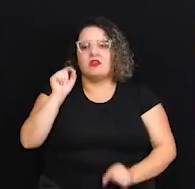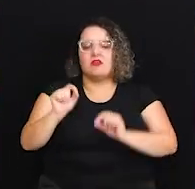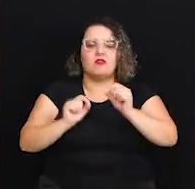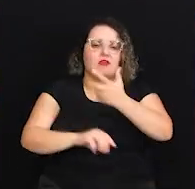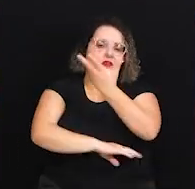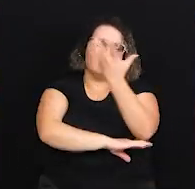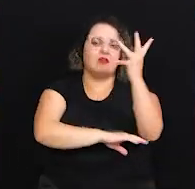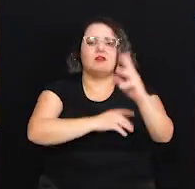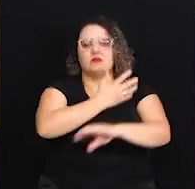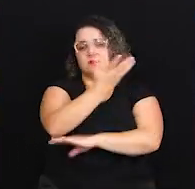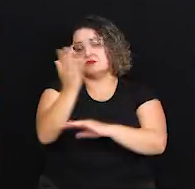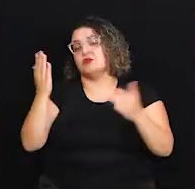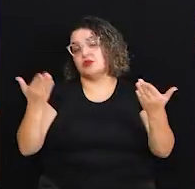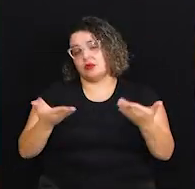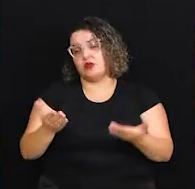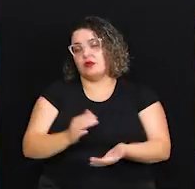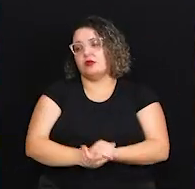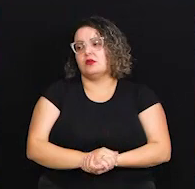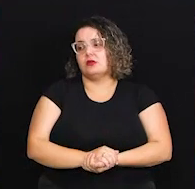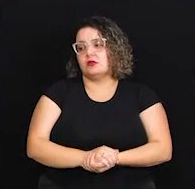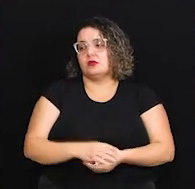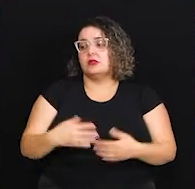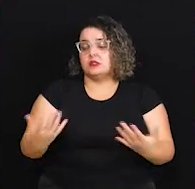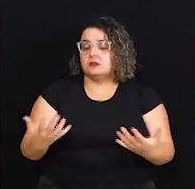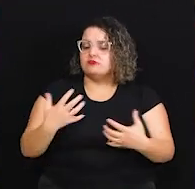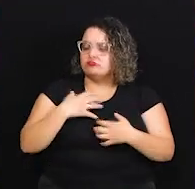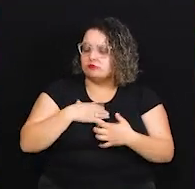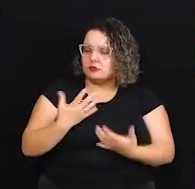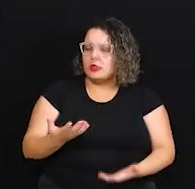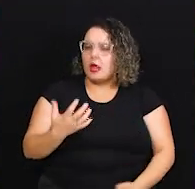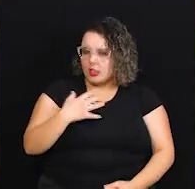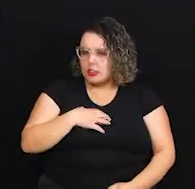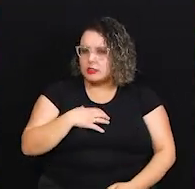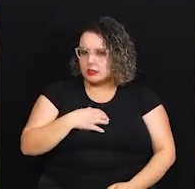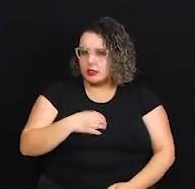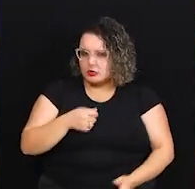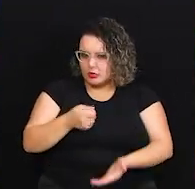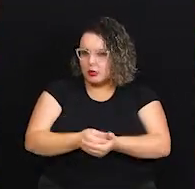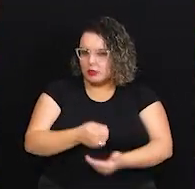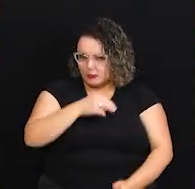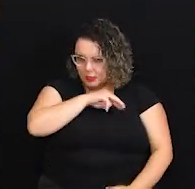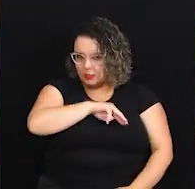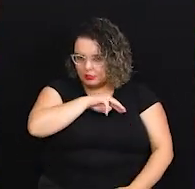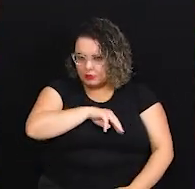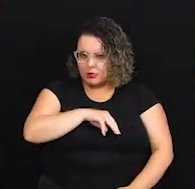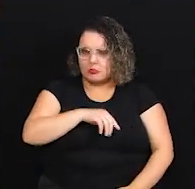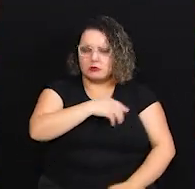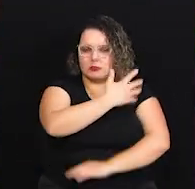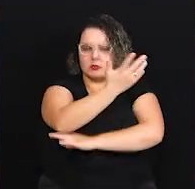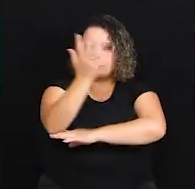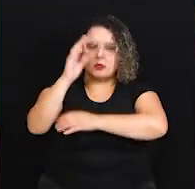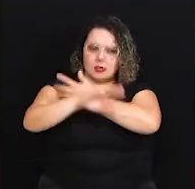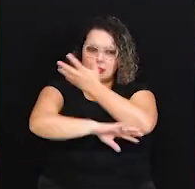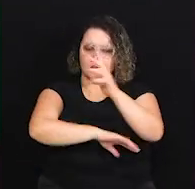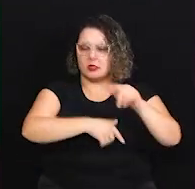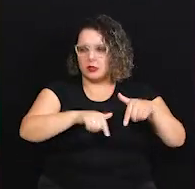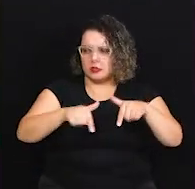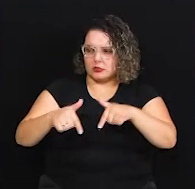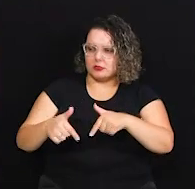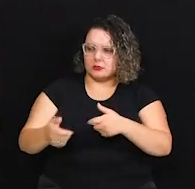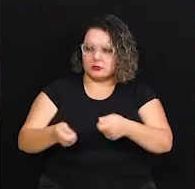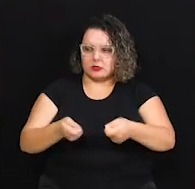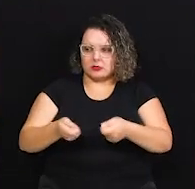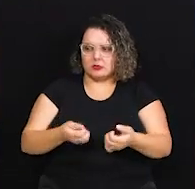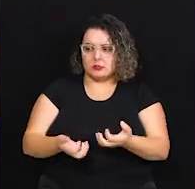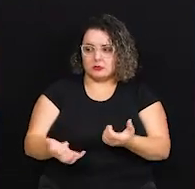florestas de agora. Nesse sentido, o senhor sente que está cumprindo a sua missão quando vem aqui na mata fazer esse trabalho de contenção de